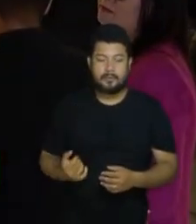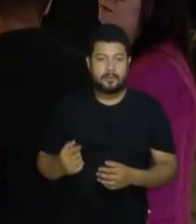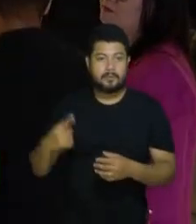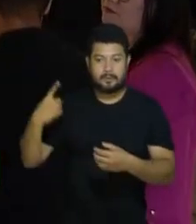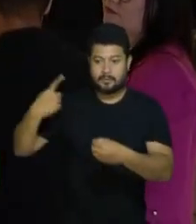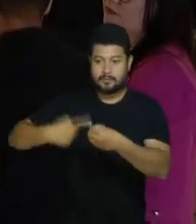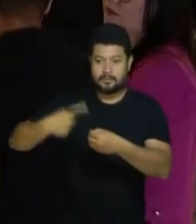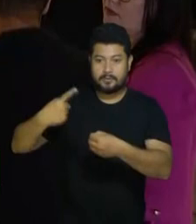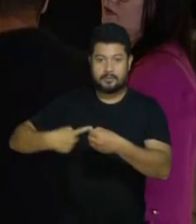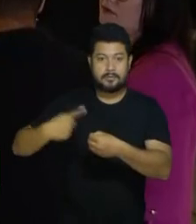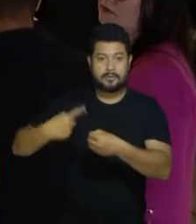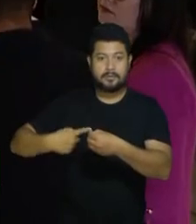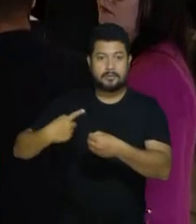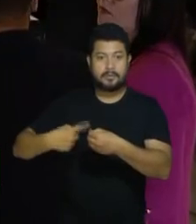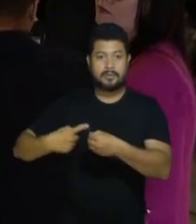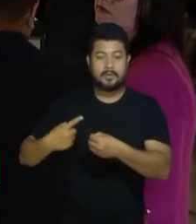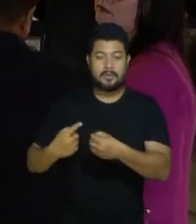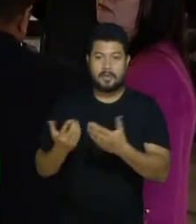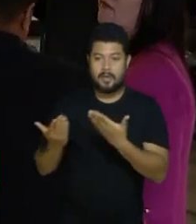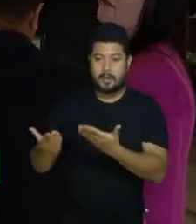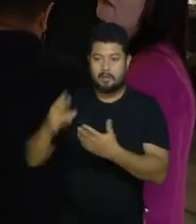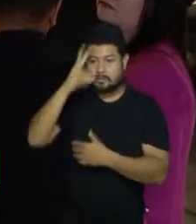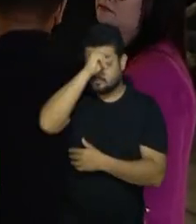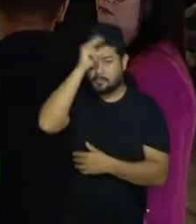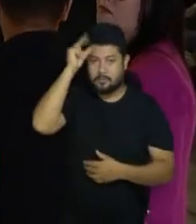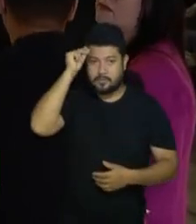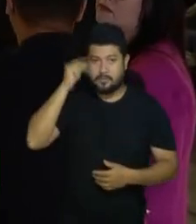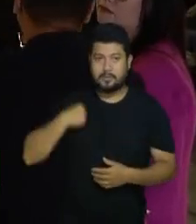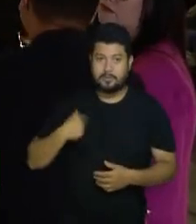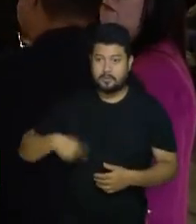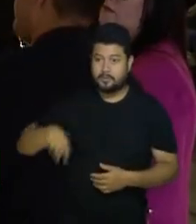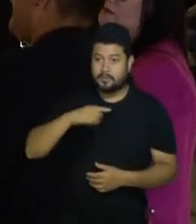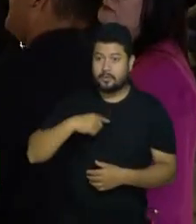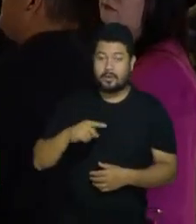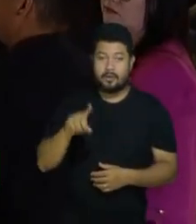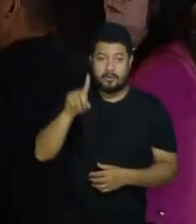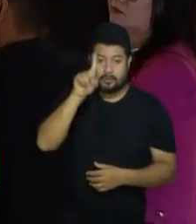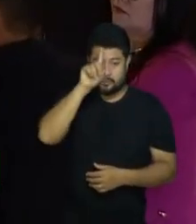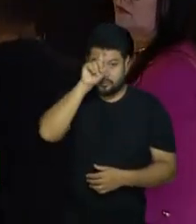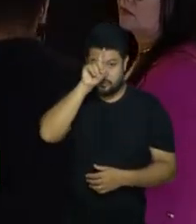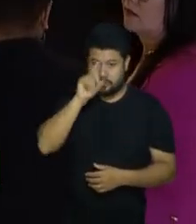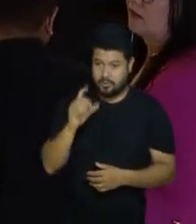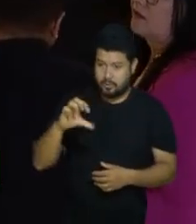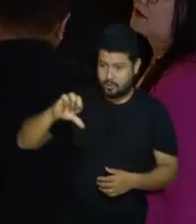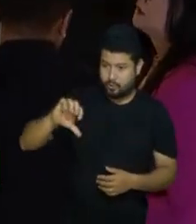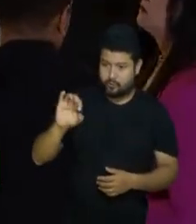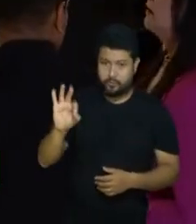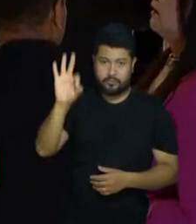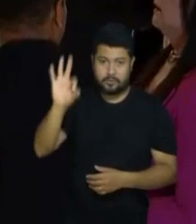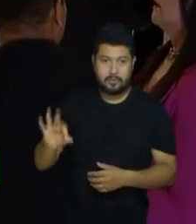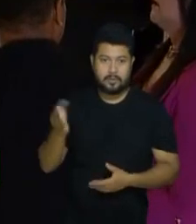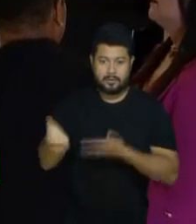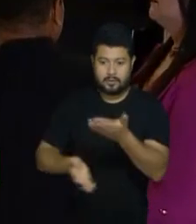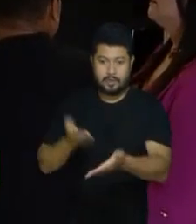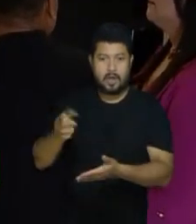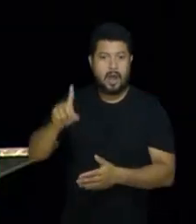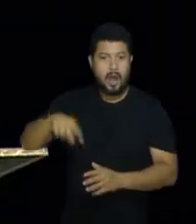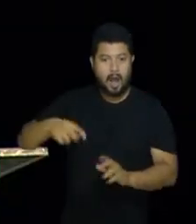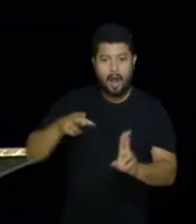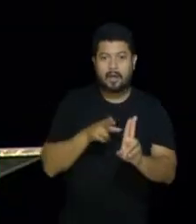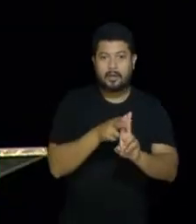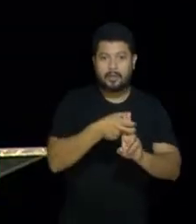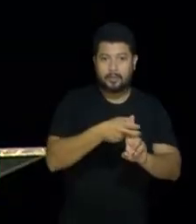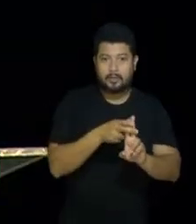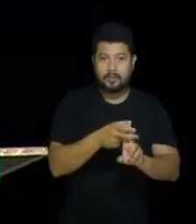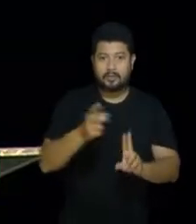SUS, então nós sabemos a realidade dos hospitais SUS, né? Falando um pouco sobre o Hospital Marieta, nós